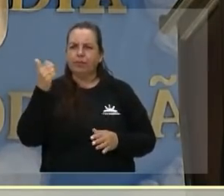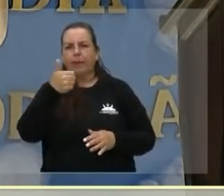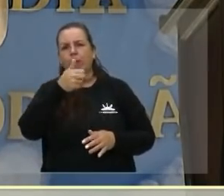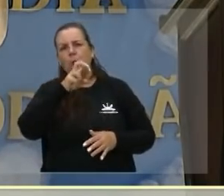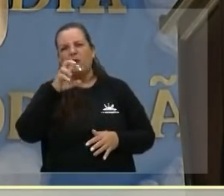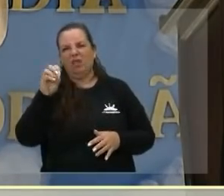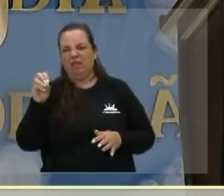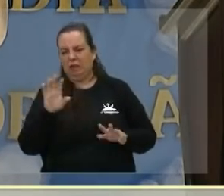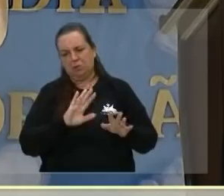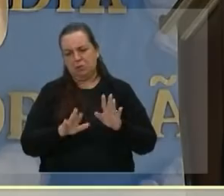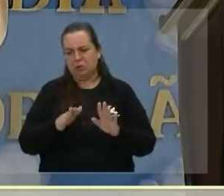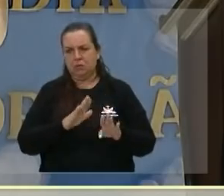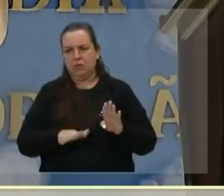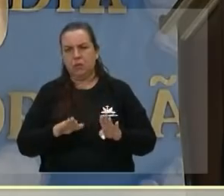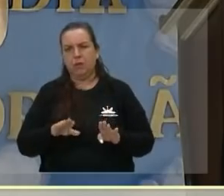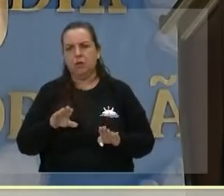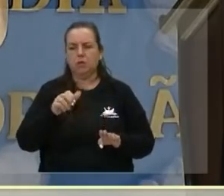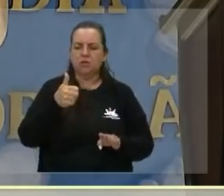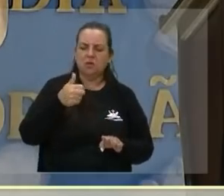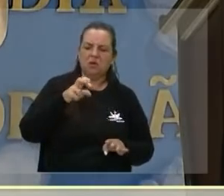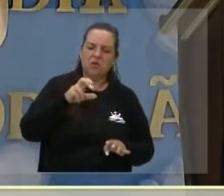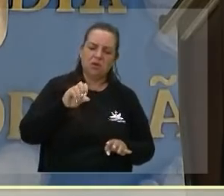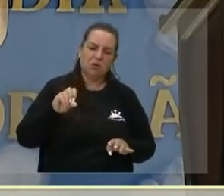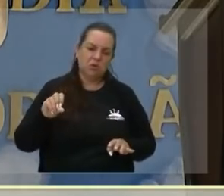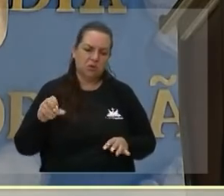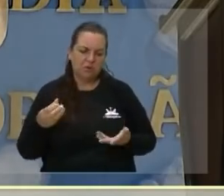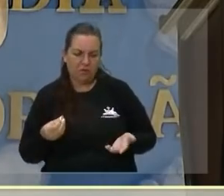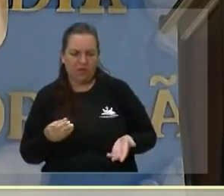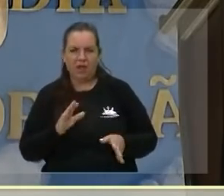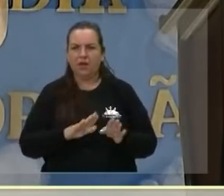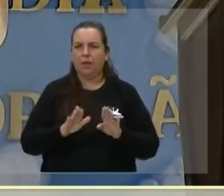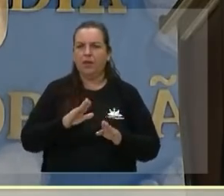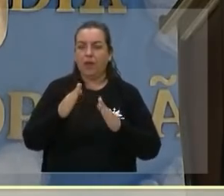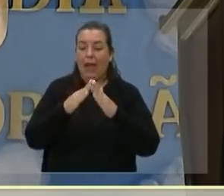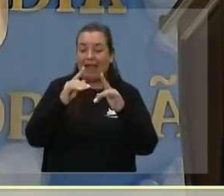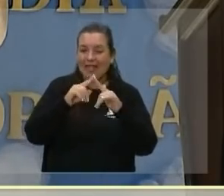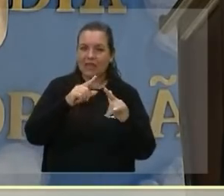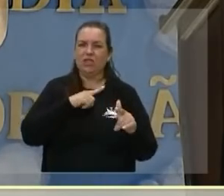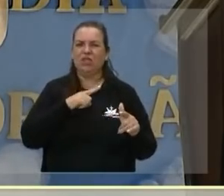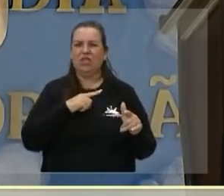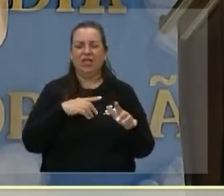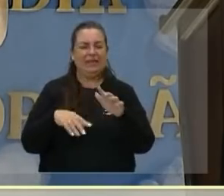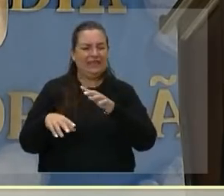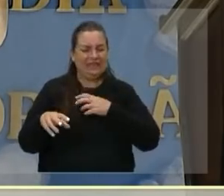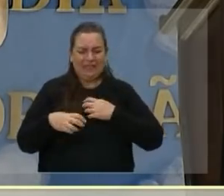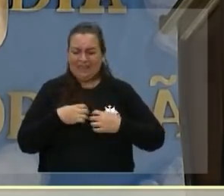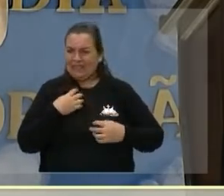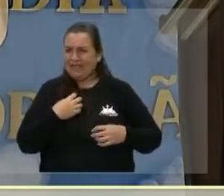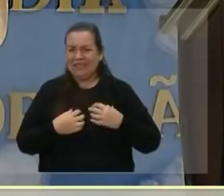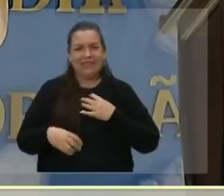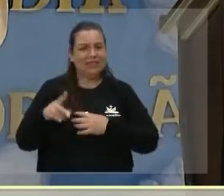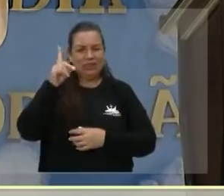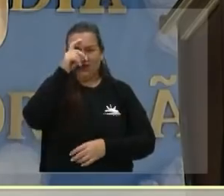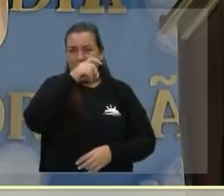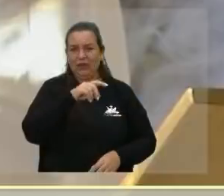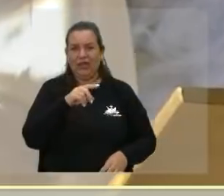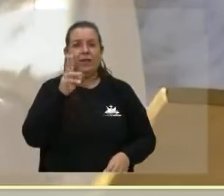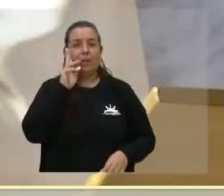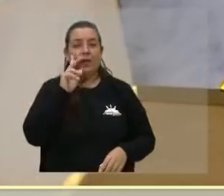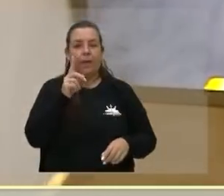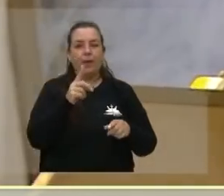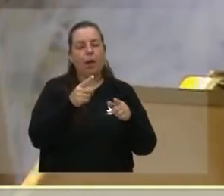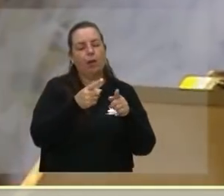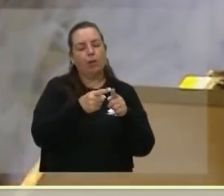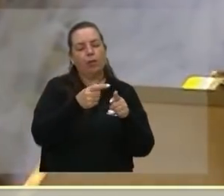pouco 90 80 a igreja vivia uma grande tribulação lembre-se que 1.500